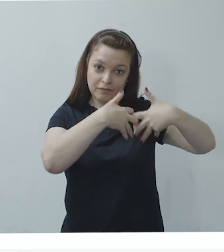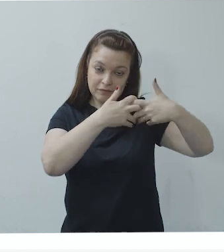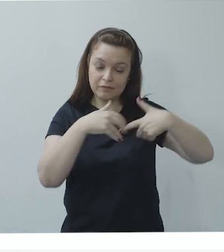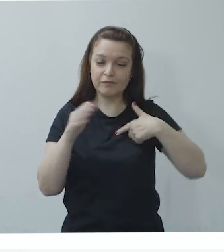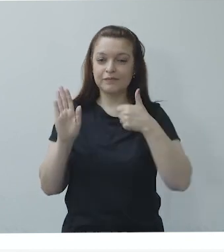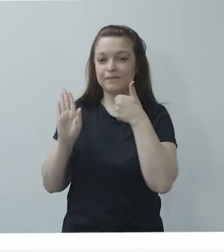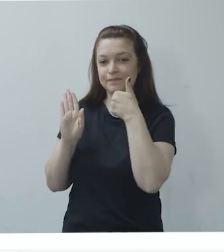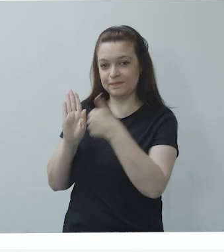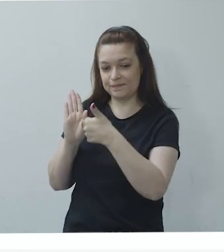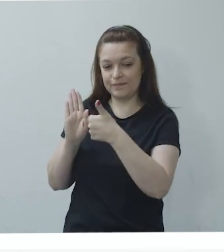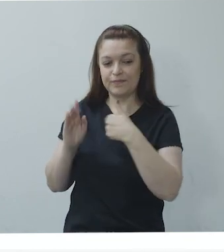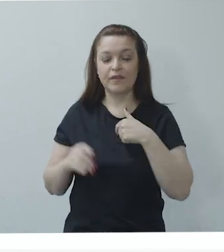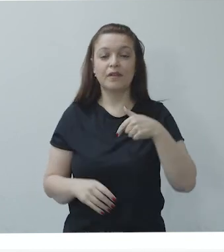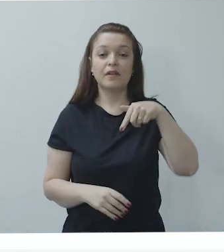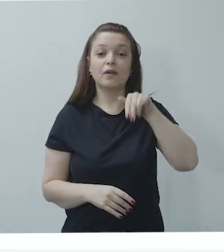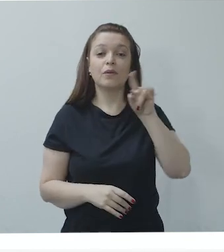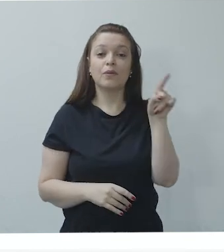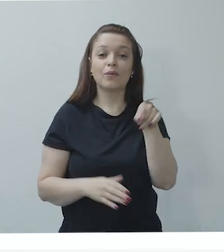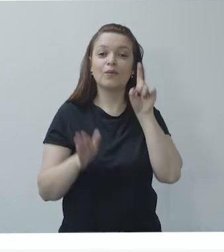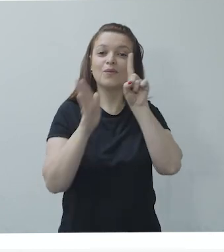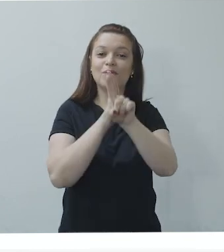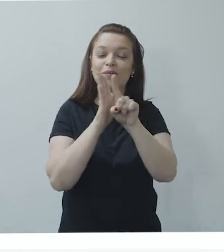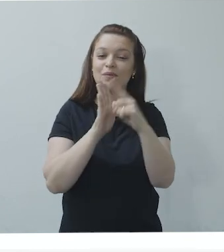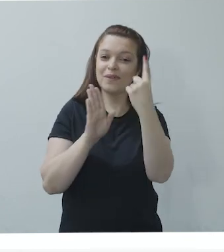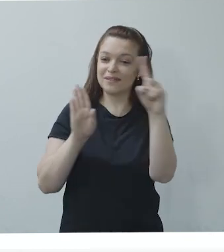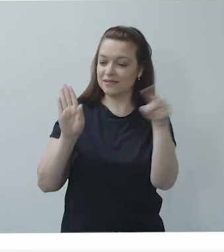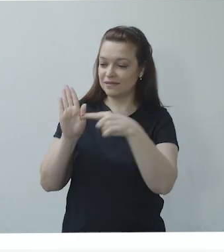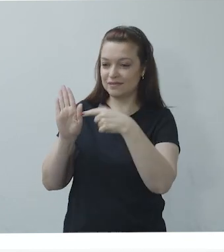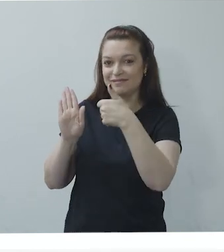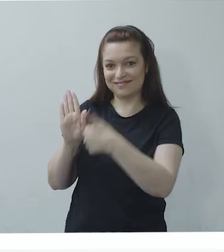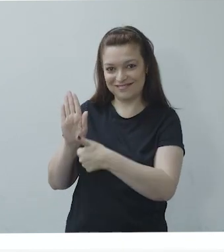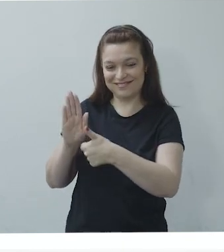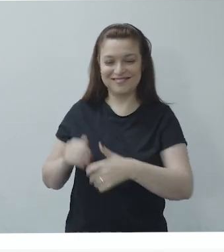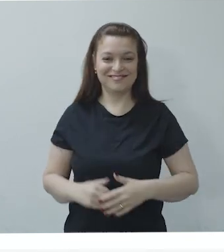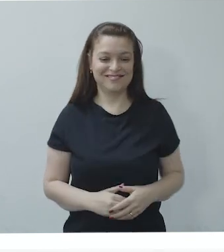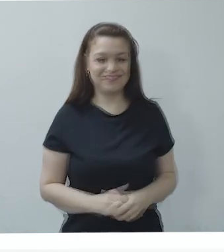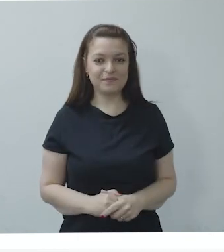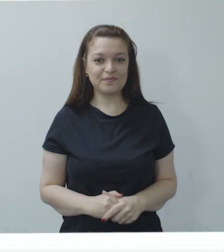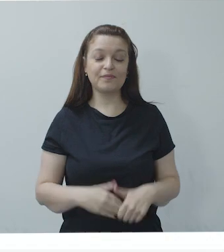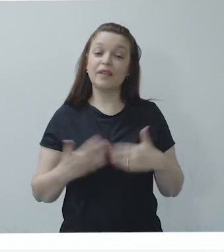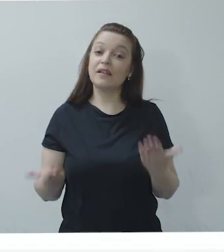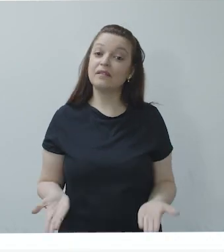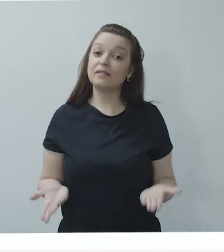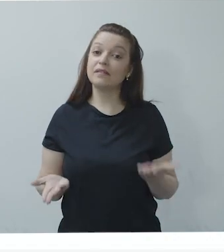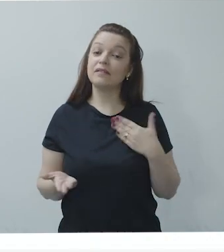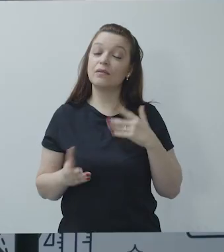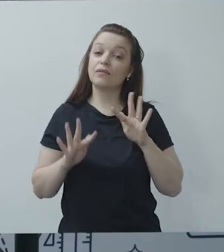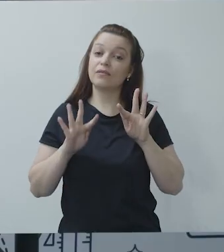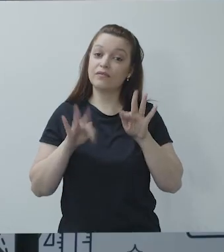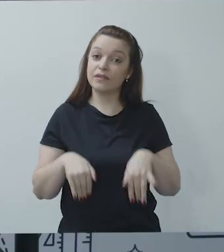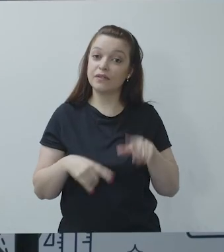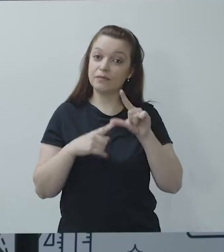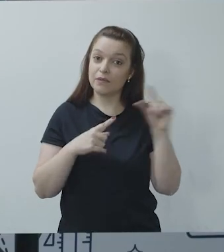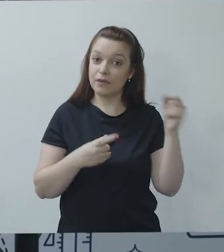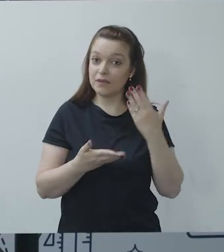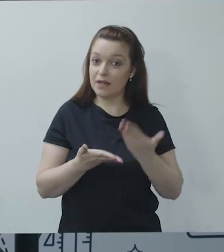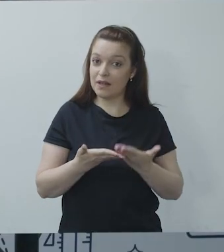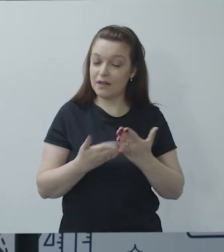lógica? Também. E finalizamos a aula com o quiz. Então, está na hora de nos